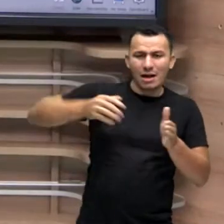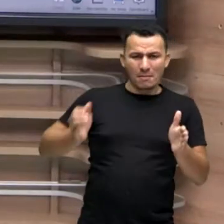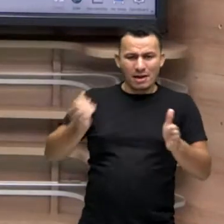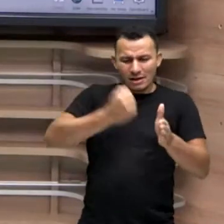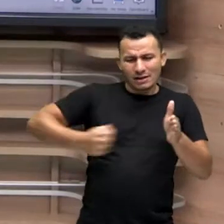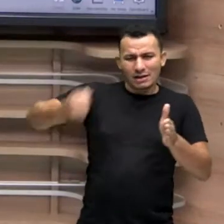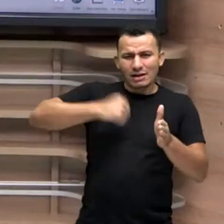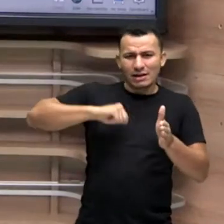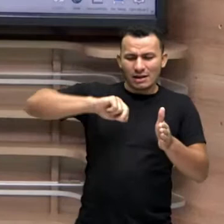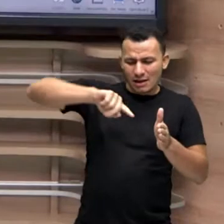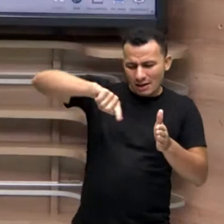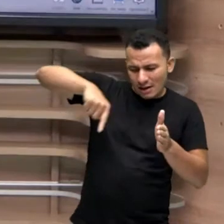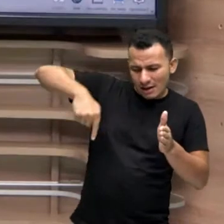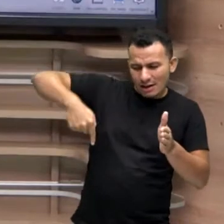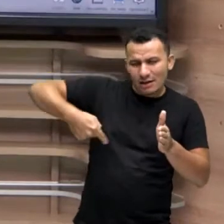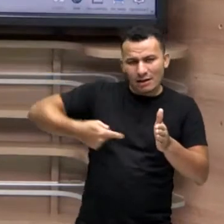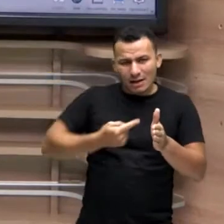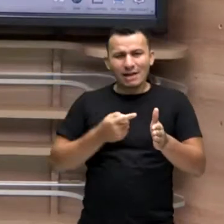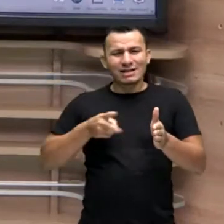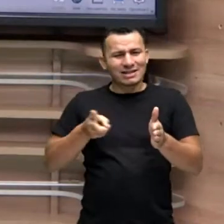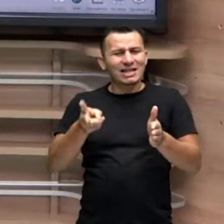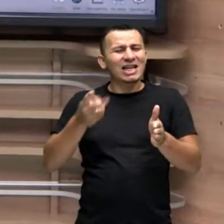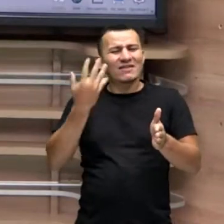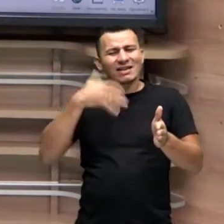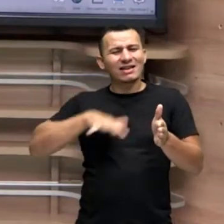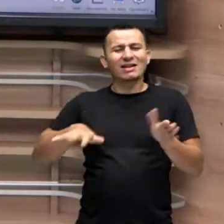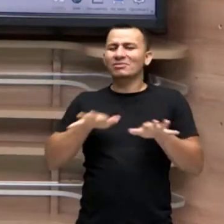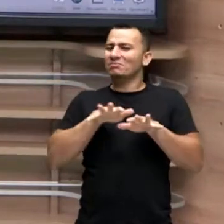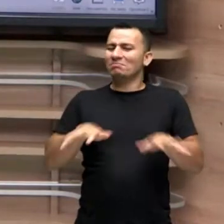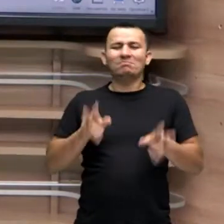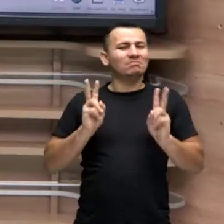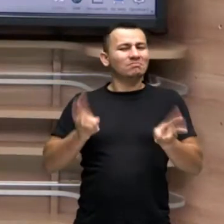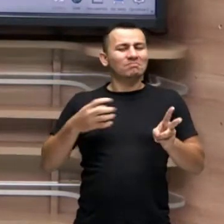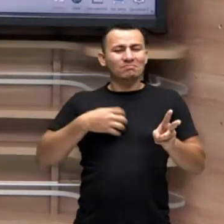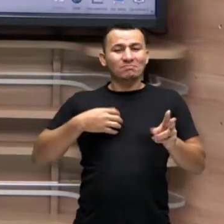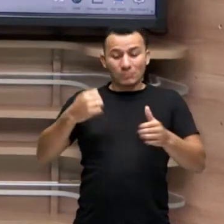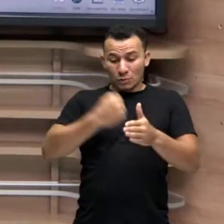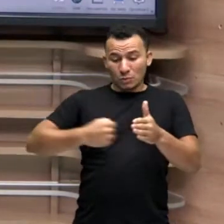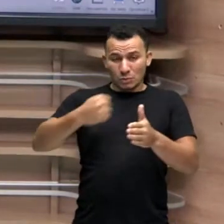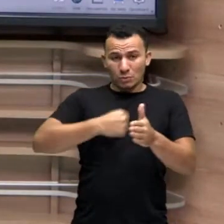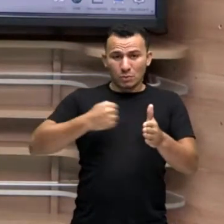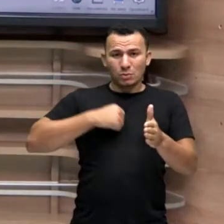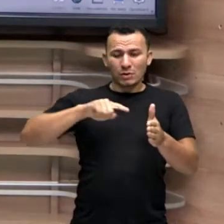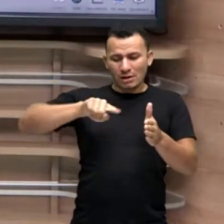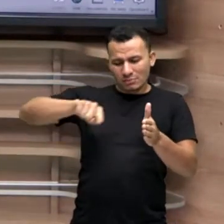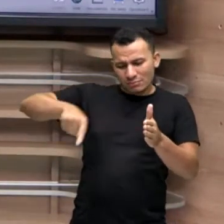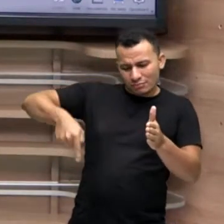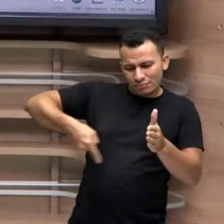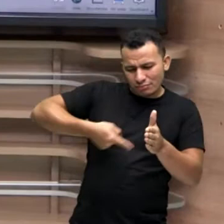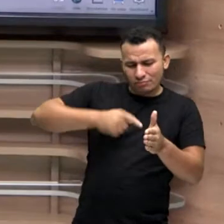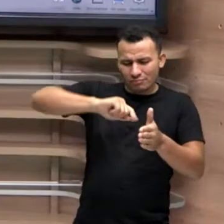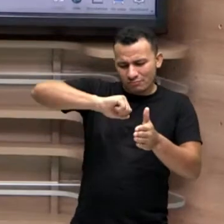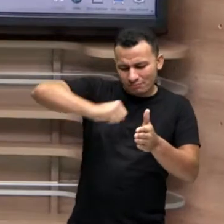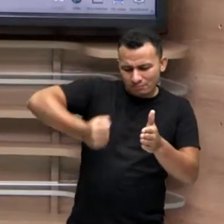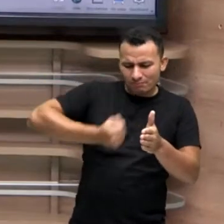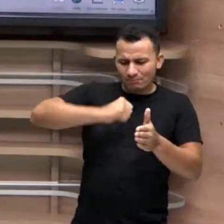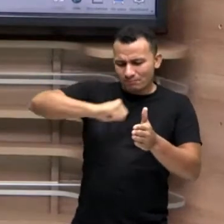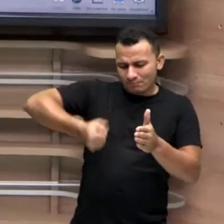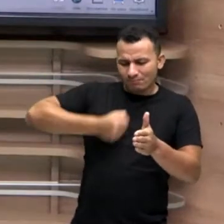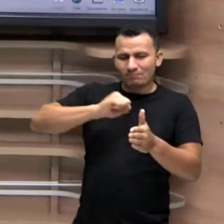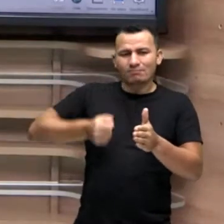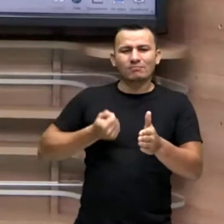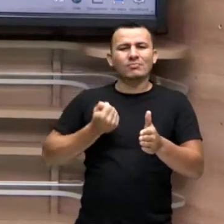tô na do doce né da panela principalmente que é feito o doce e fica raspando para ver se